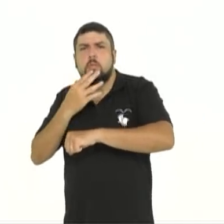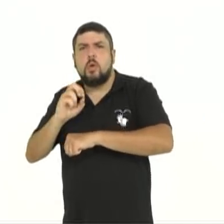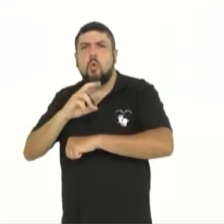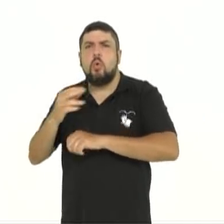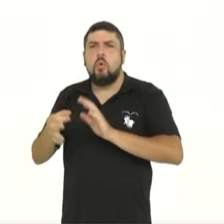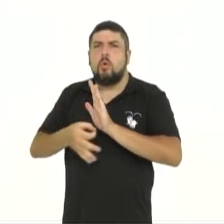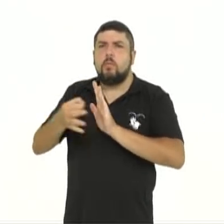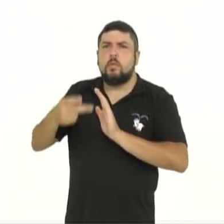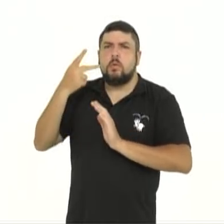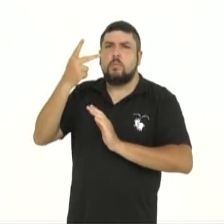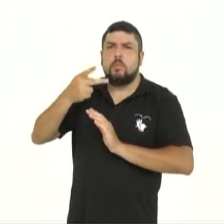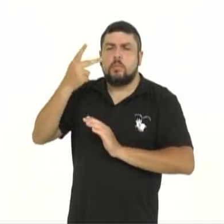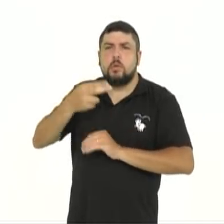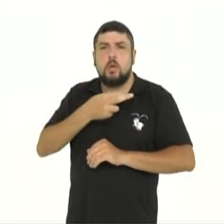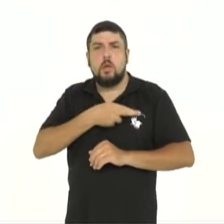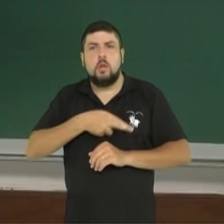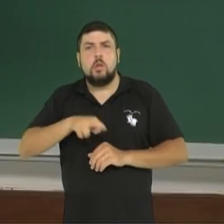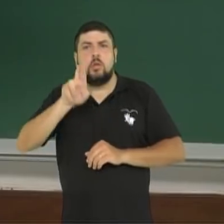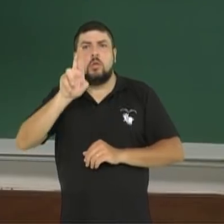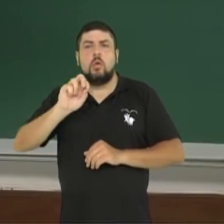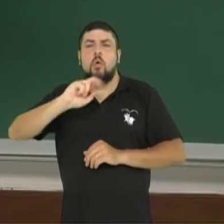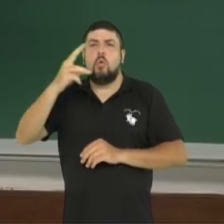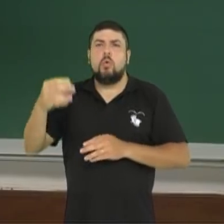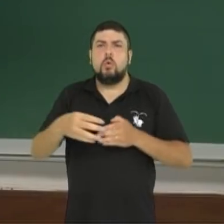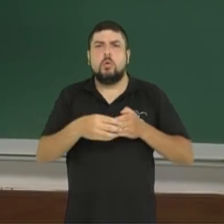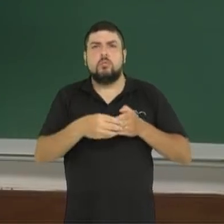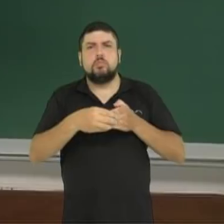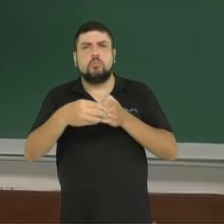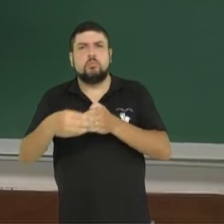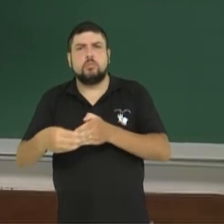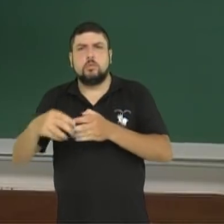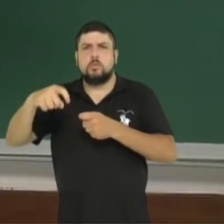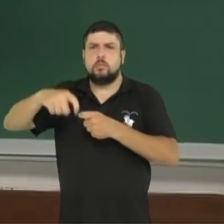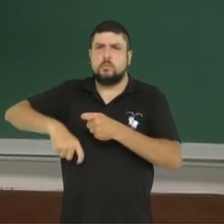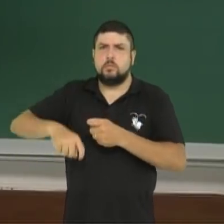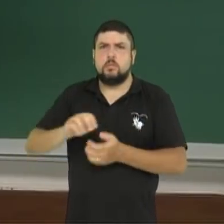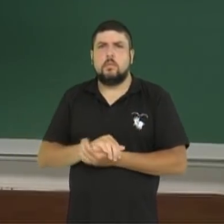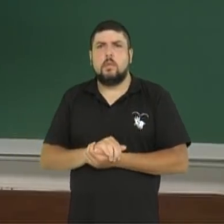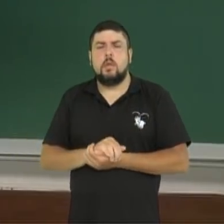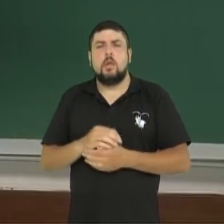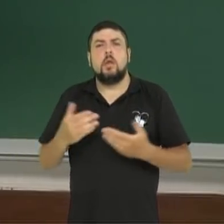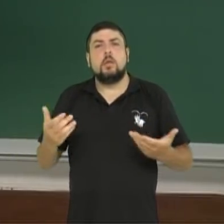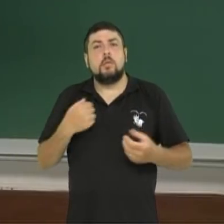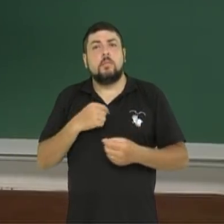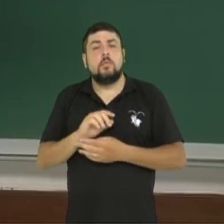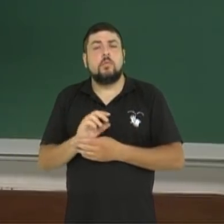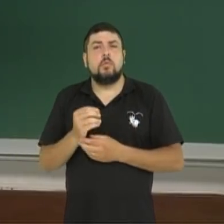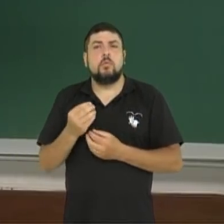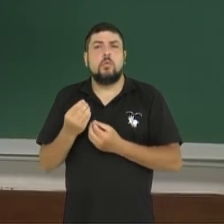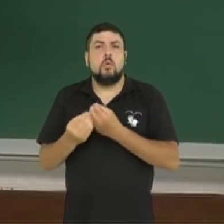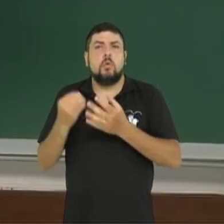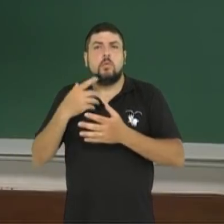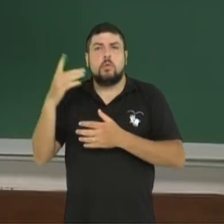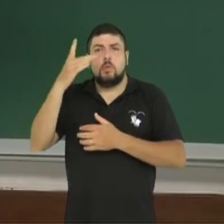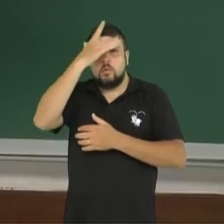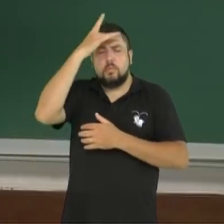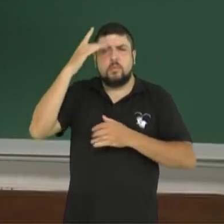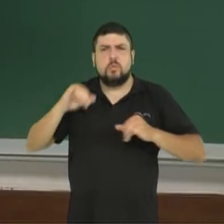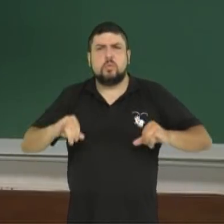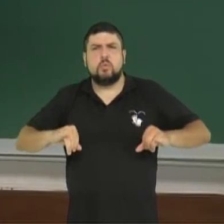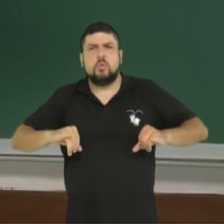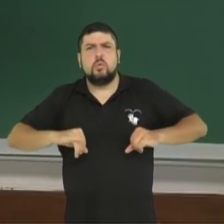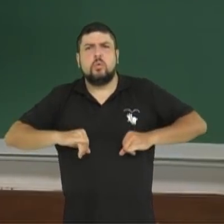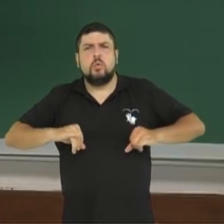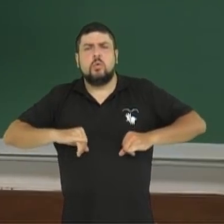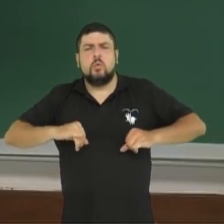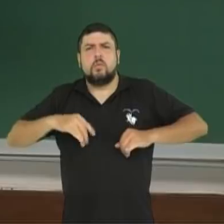política, religião ou até mesmo orientação sexual, né? Então a gente tem situações aqui de pessoas que sofrem